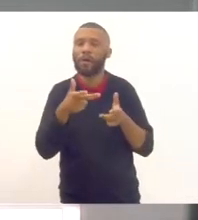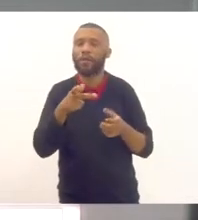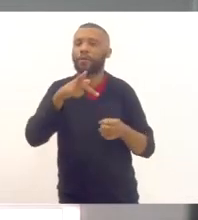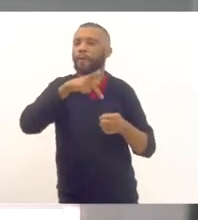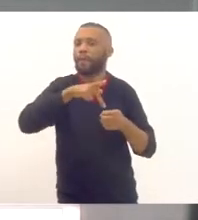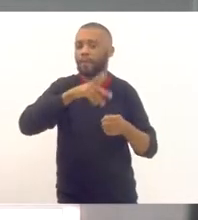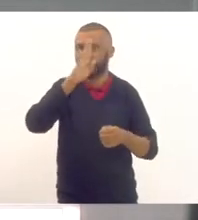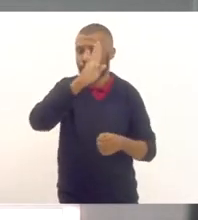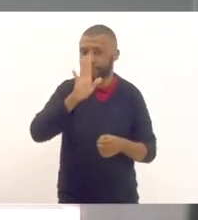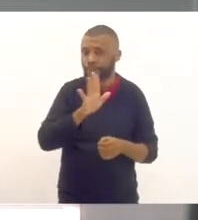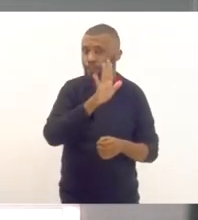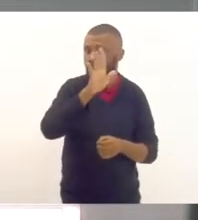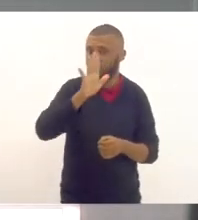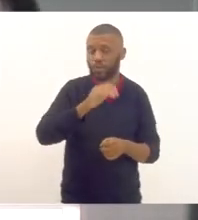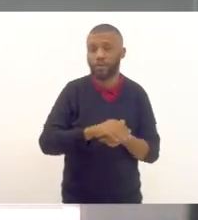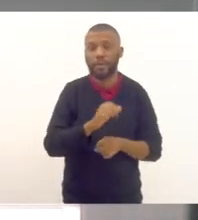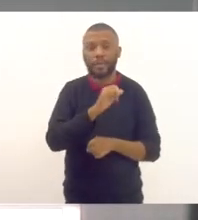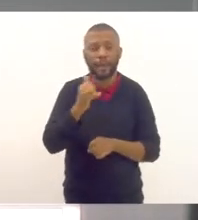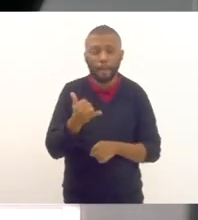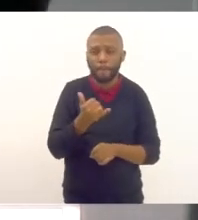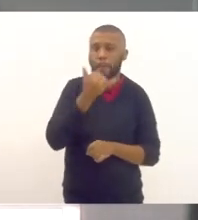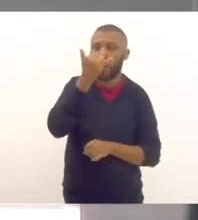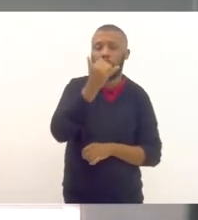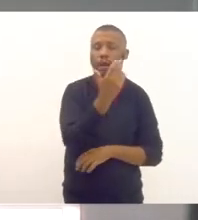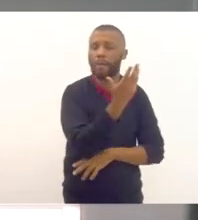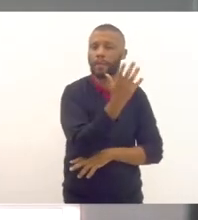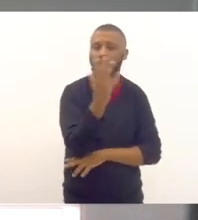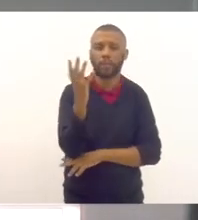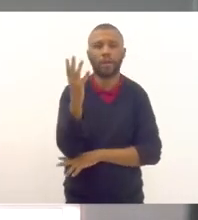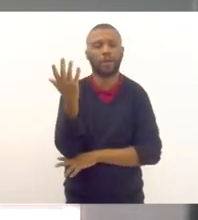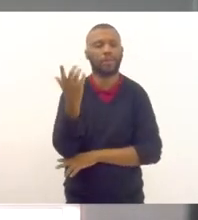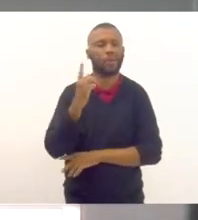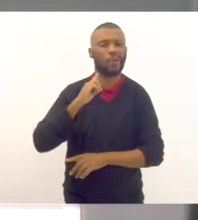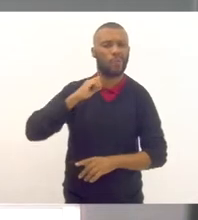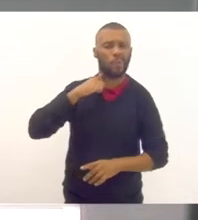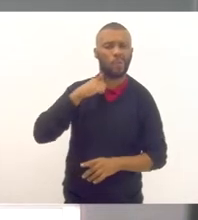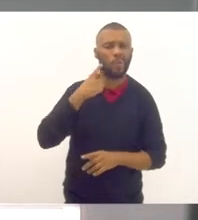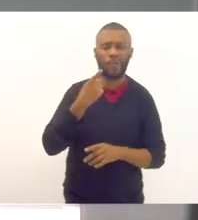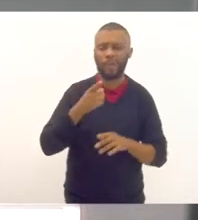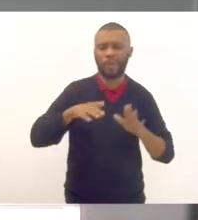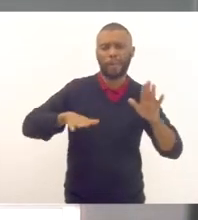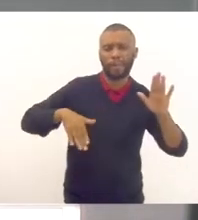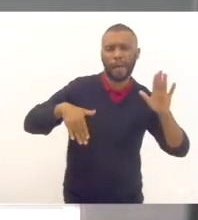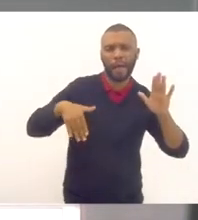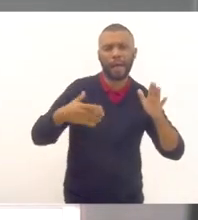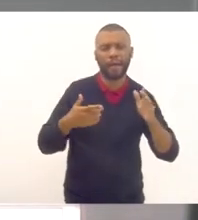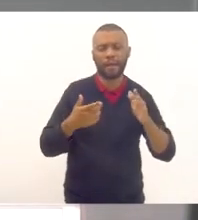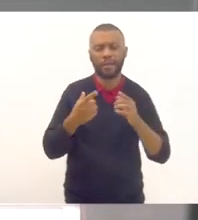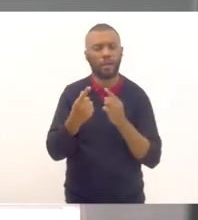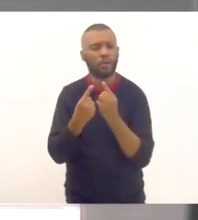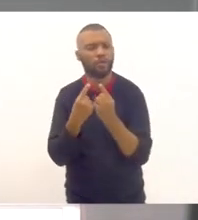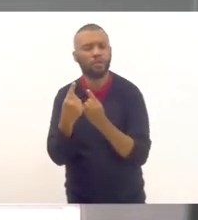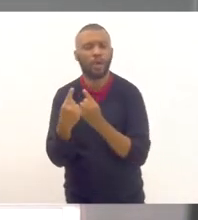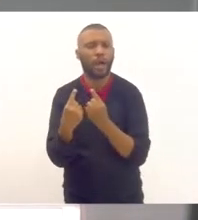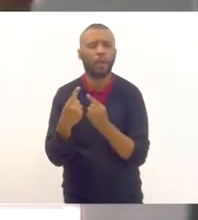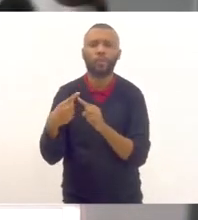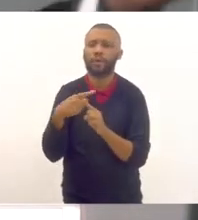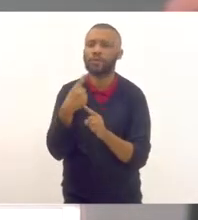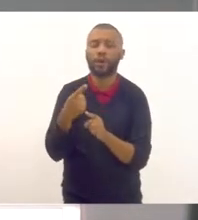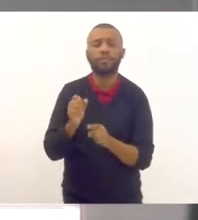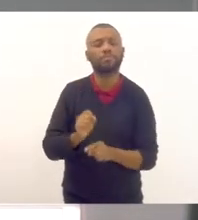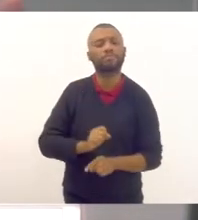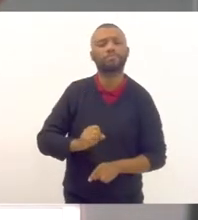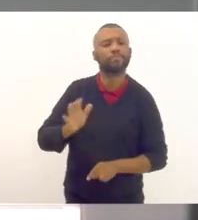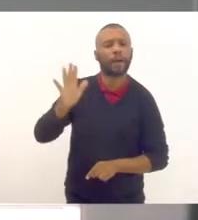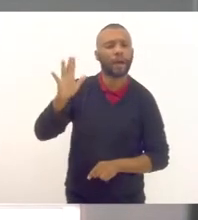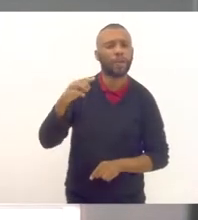um acidente ambiental, quem paga a conta é a gente. As nossas praias que vão pagar a conta, a nossa estrada que vai pagar a conta. Por que a gente pagava mais caro? E a gente